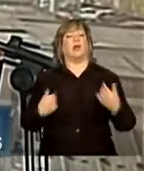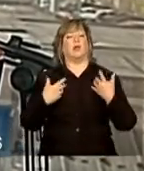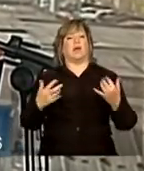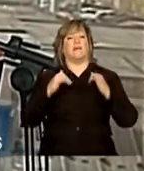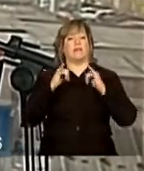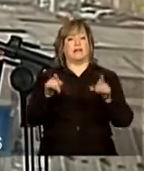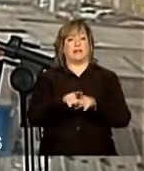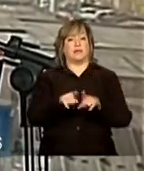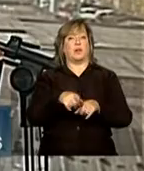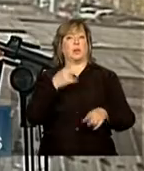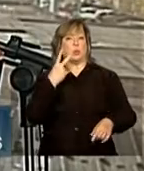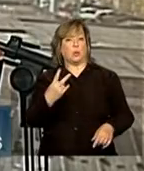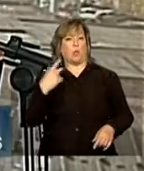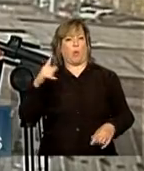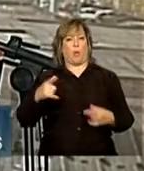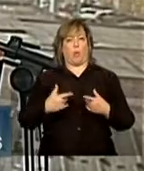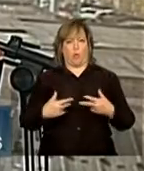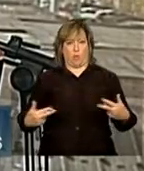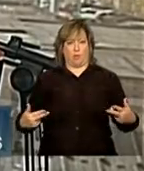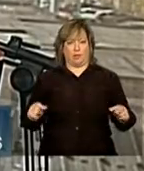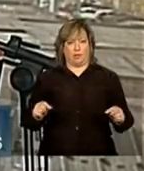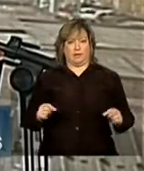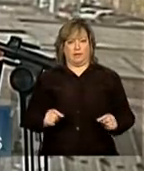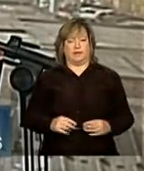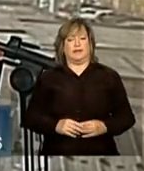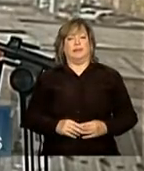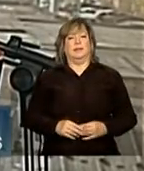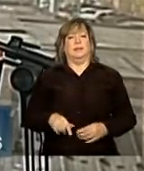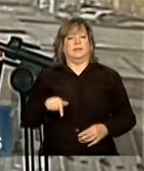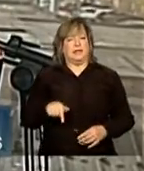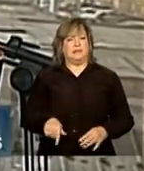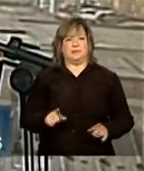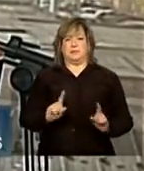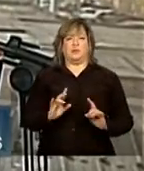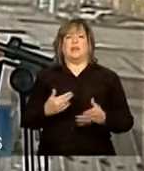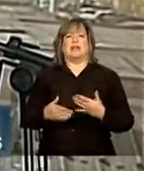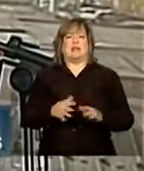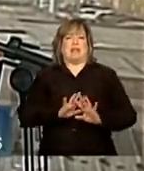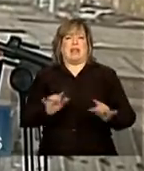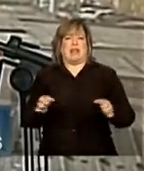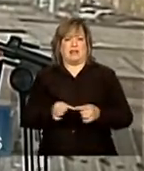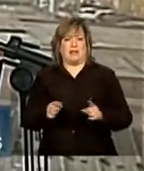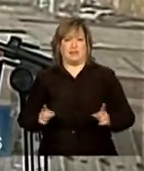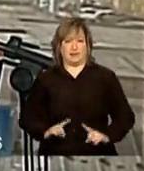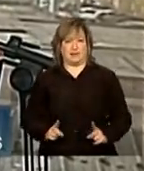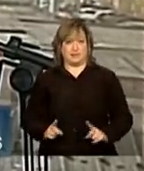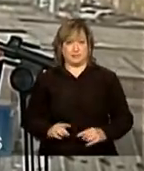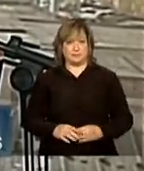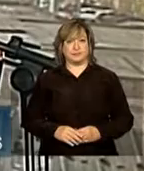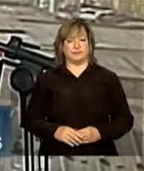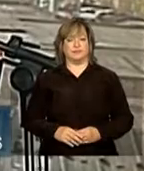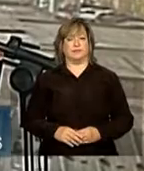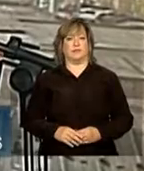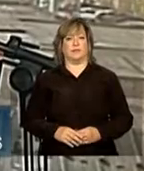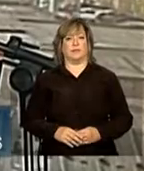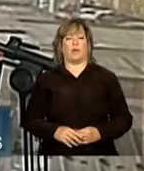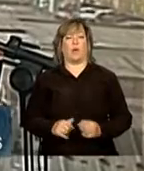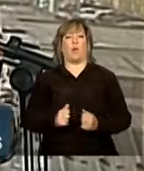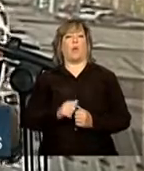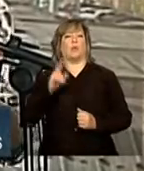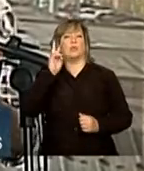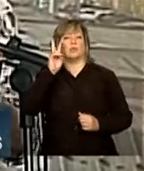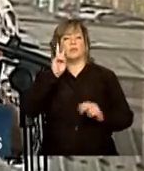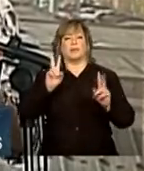outras coisas. Essa não tem nada a ver, essa não tem nada a ver com a